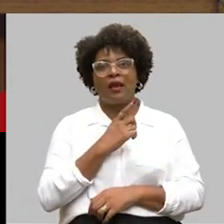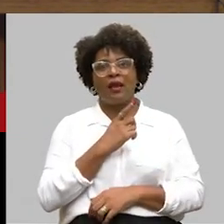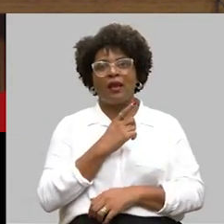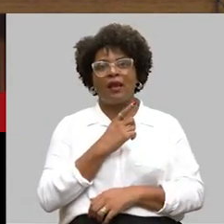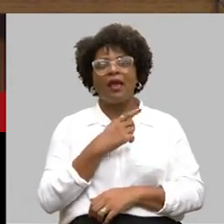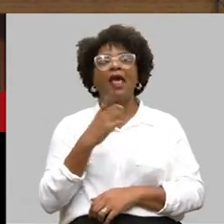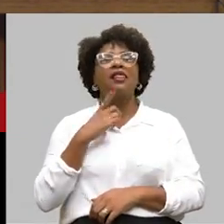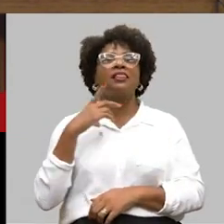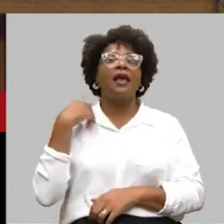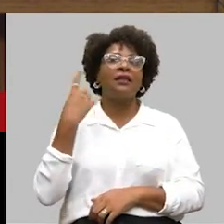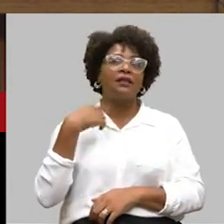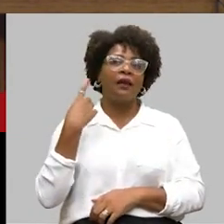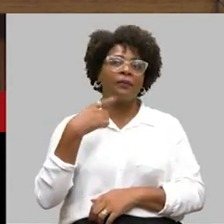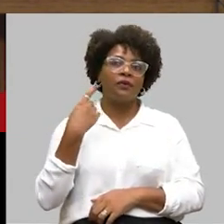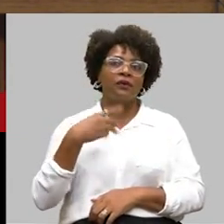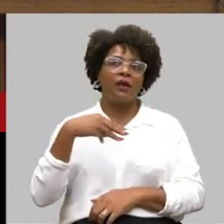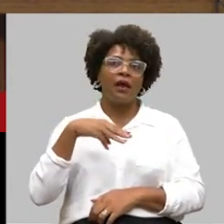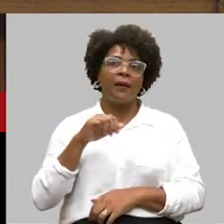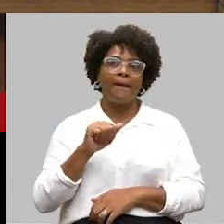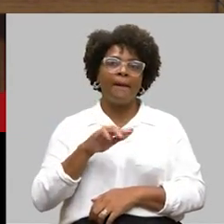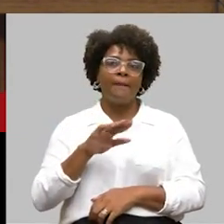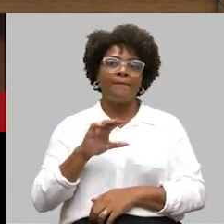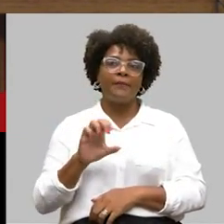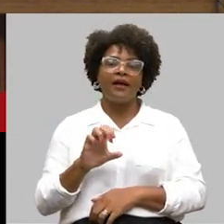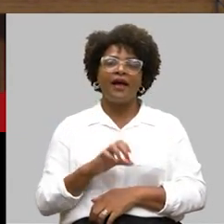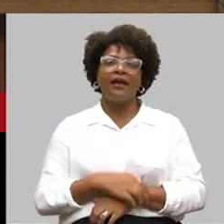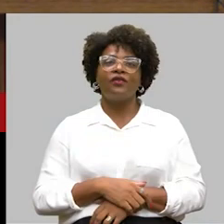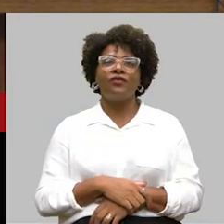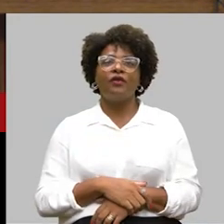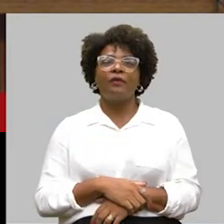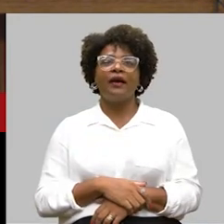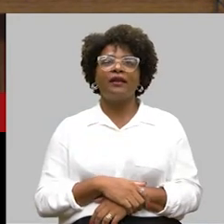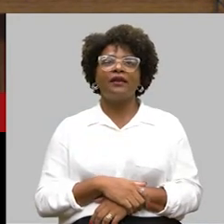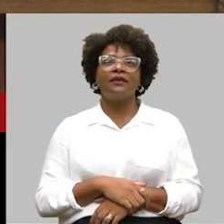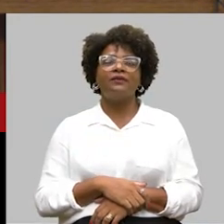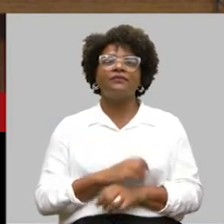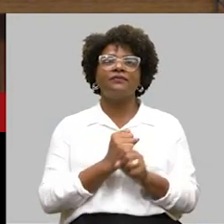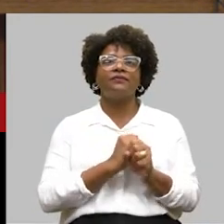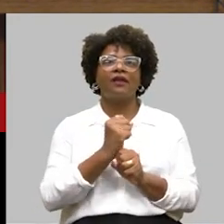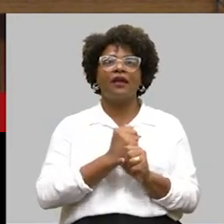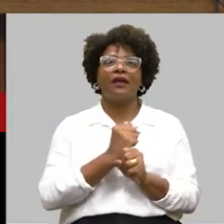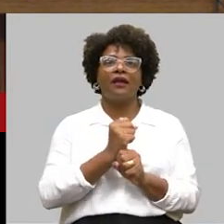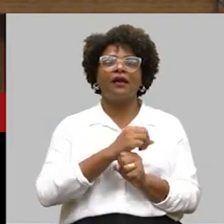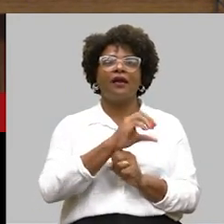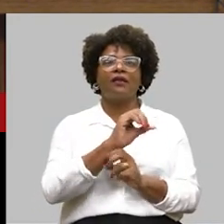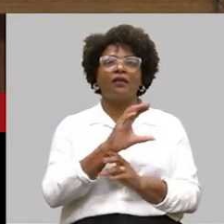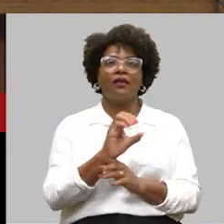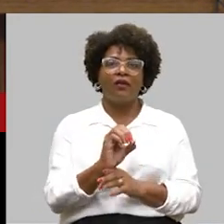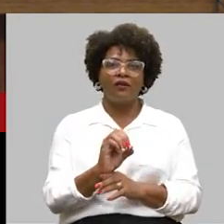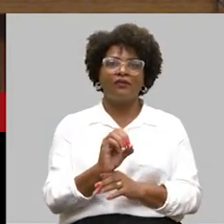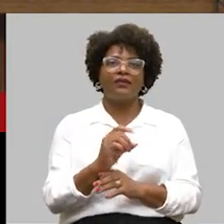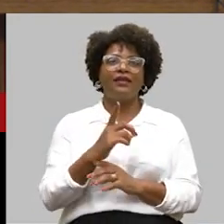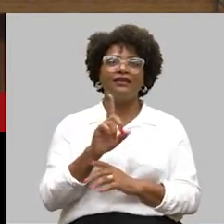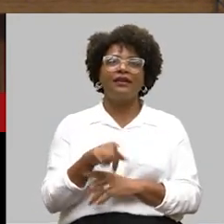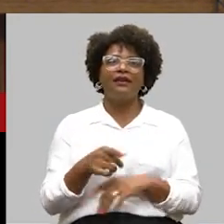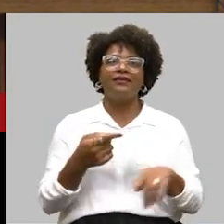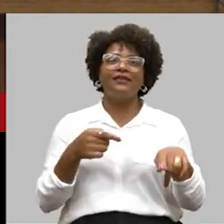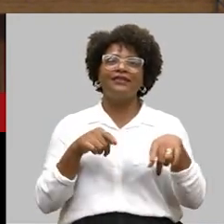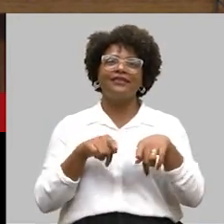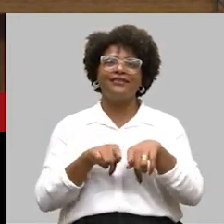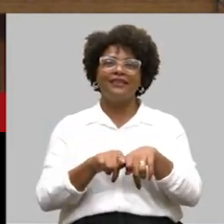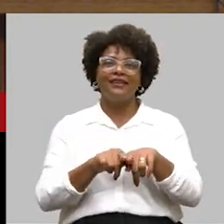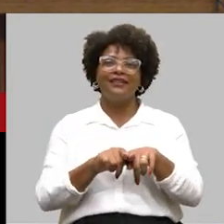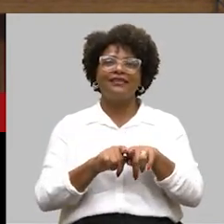Macaé Evaristo na nos anos 90 ela foi uma das parceiras que iniciou educação indígena aqui no estado